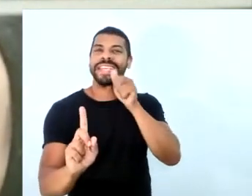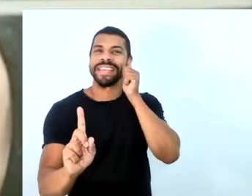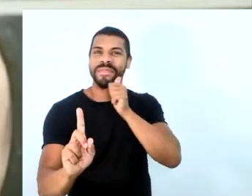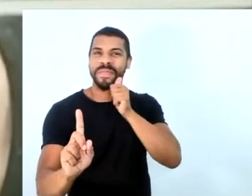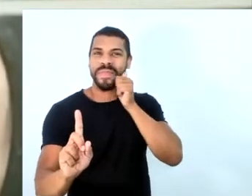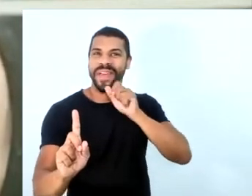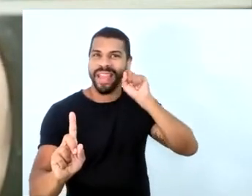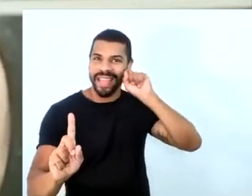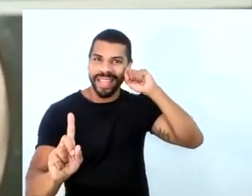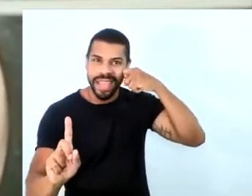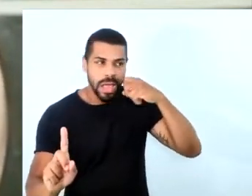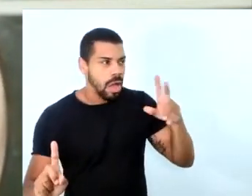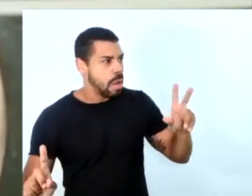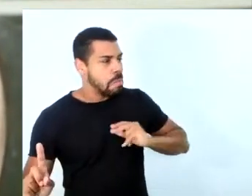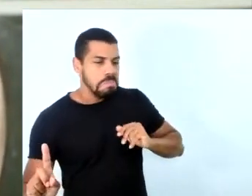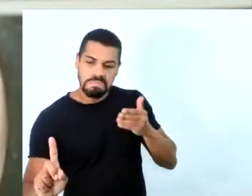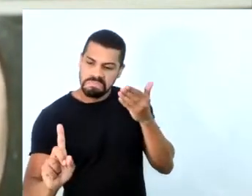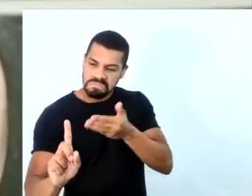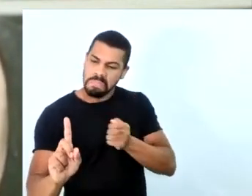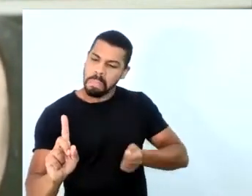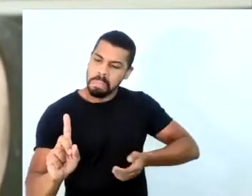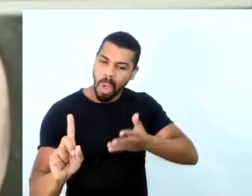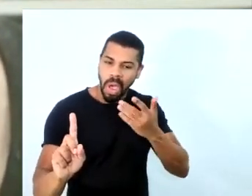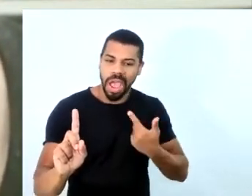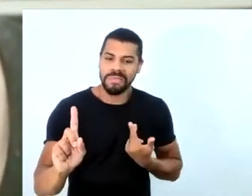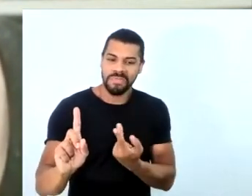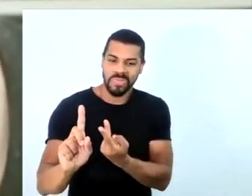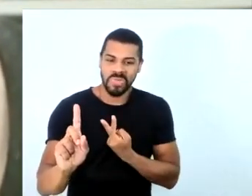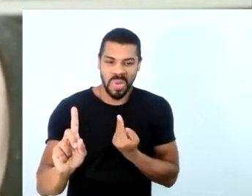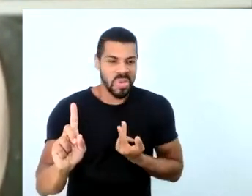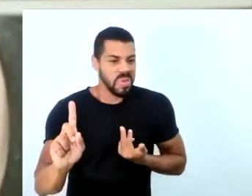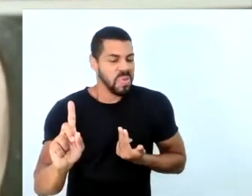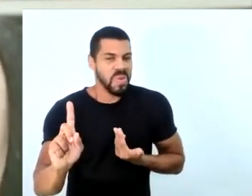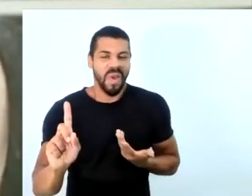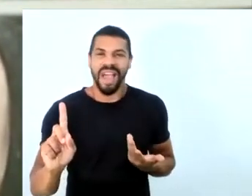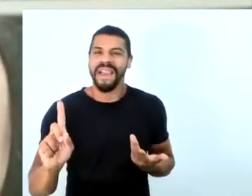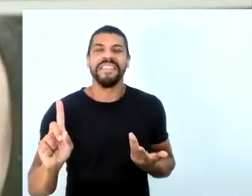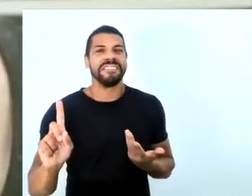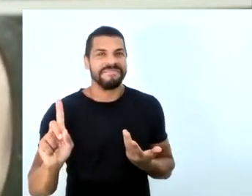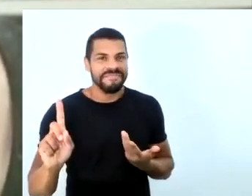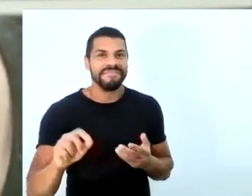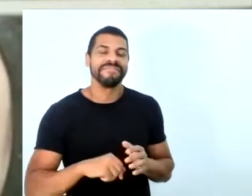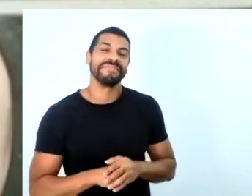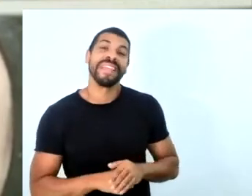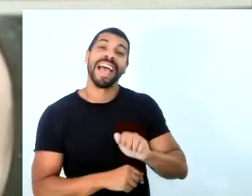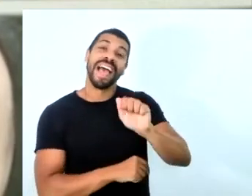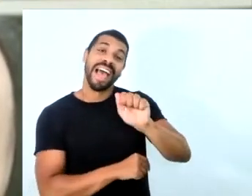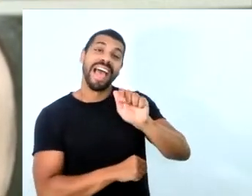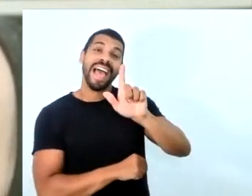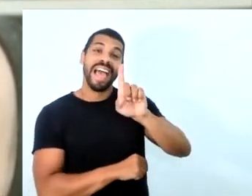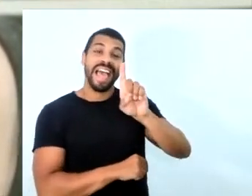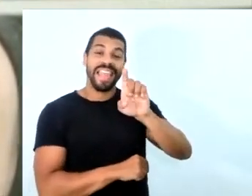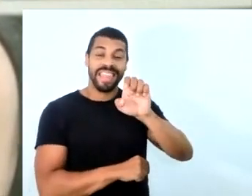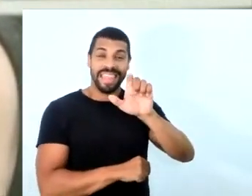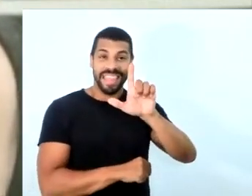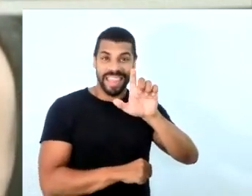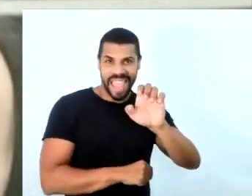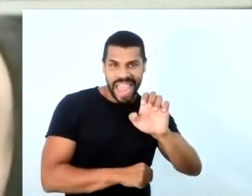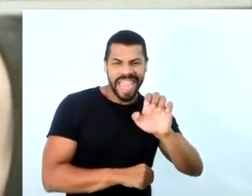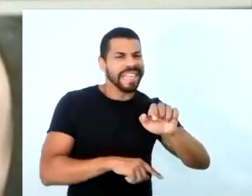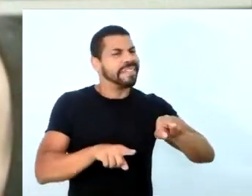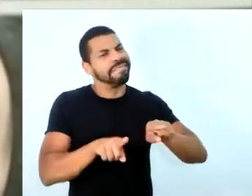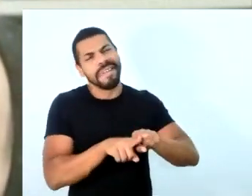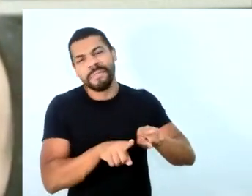negra, né? Porra, ela parece comigo e tal, aquela emoção, assim. A Adele e tal. Eu acho que